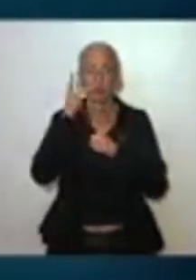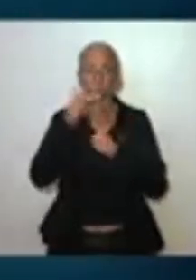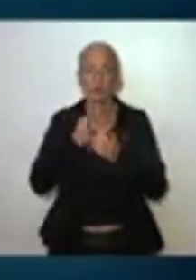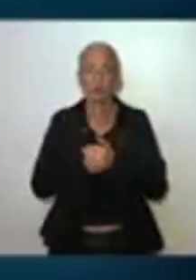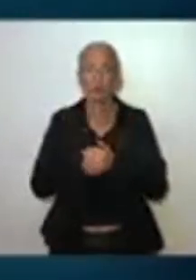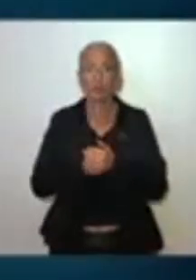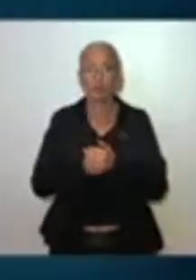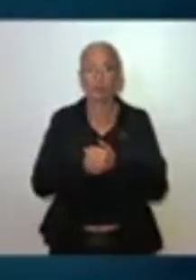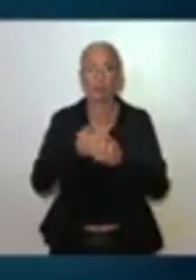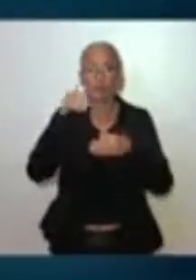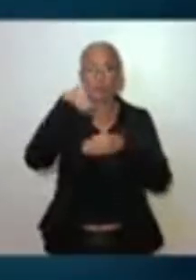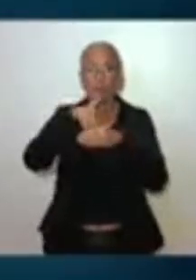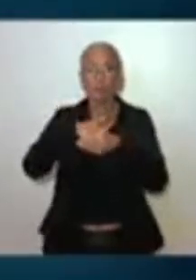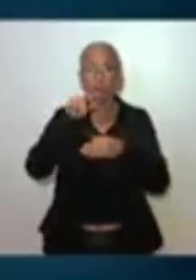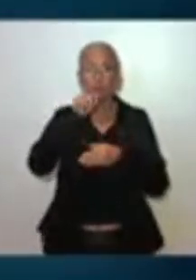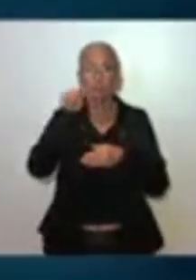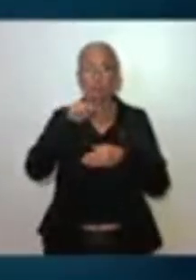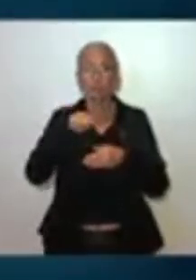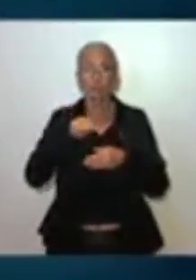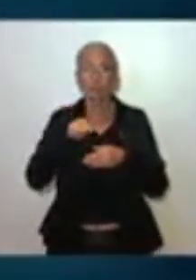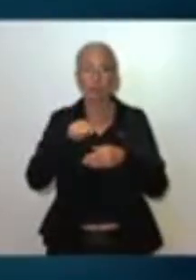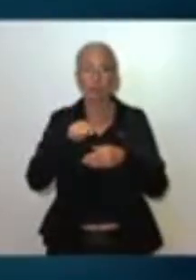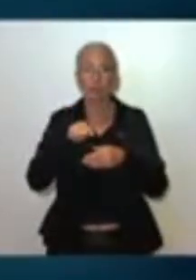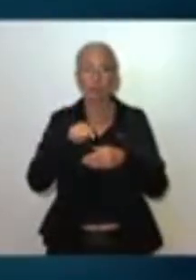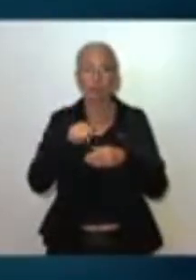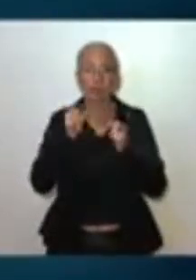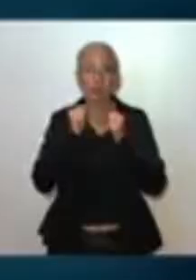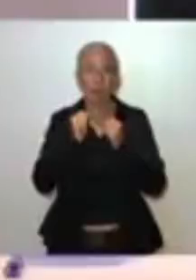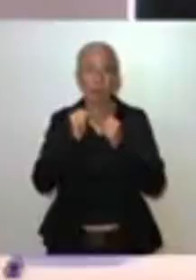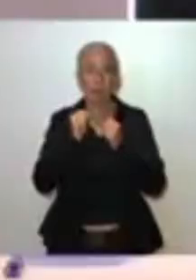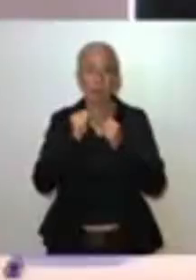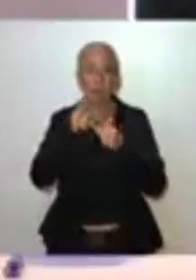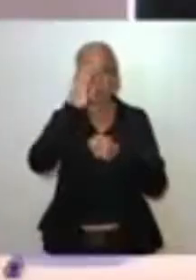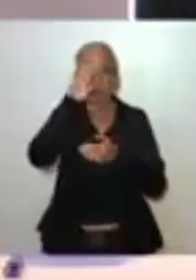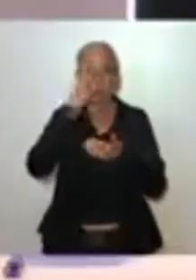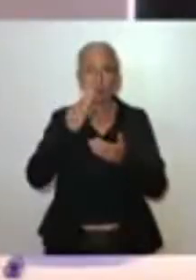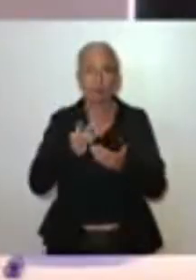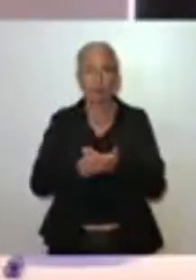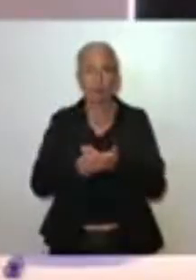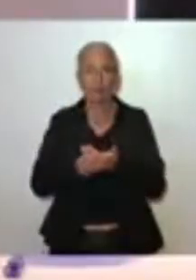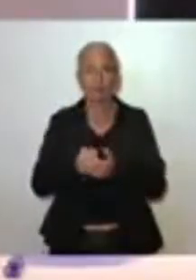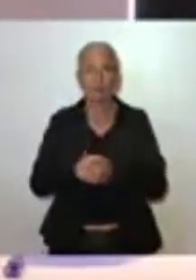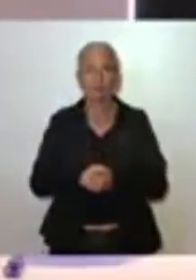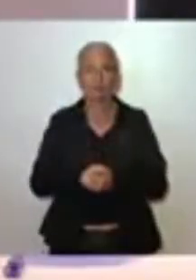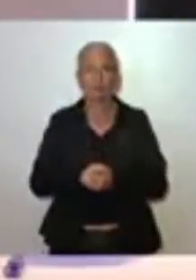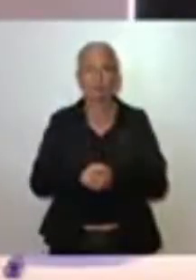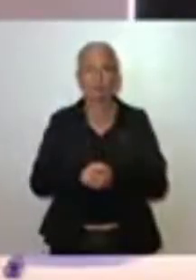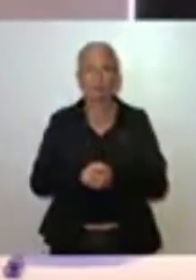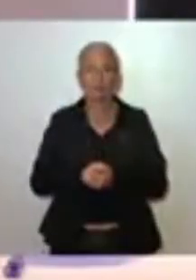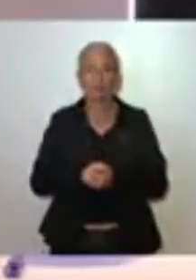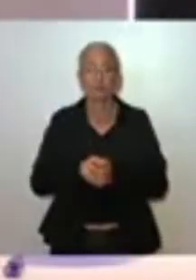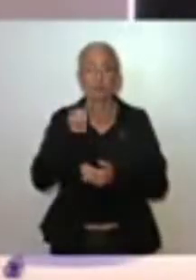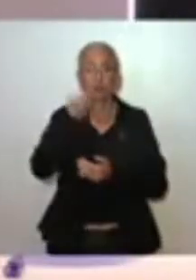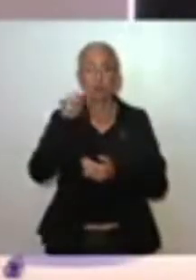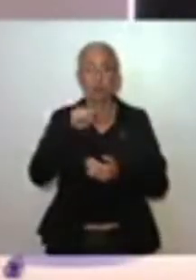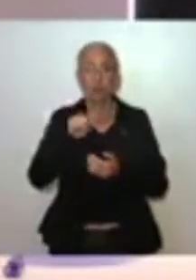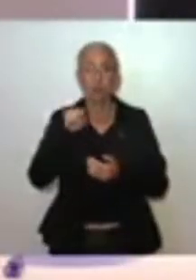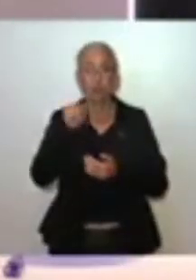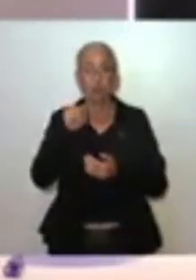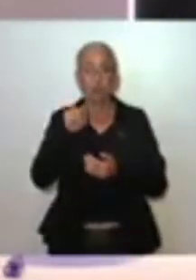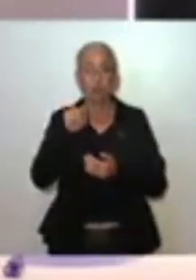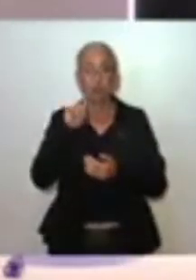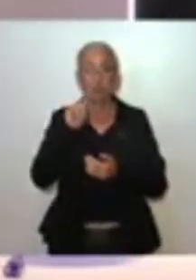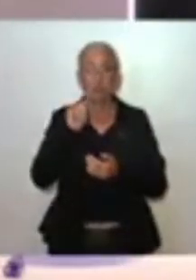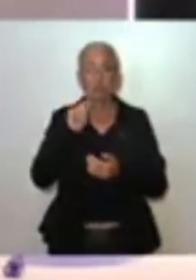ministra sobre as urnas eletrônicas são confiáveis e Lucas o prazer falar com você as urnas eletrônicas e elas